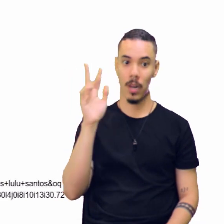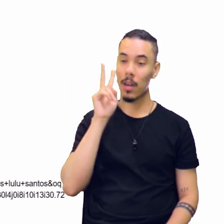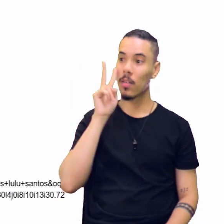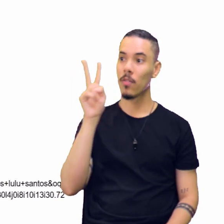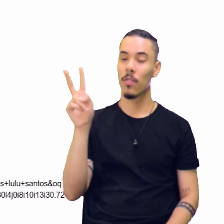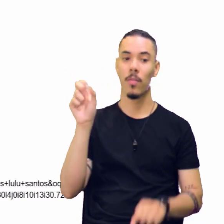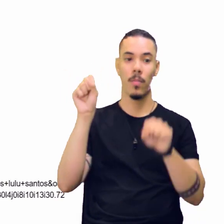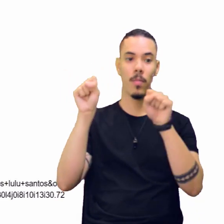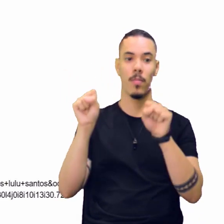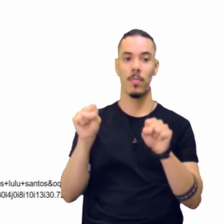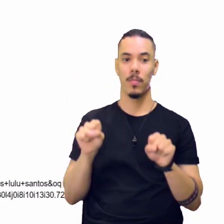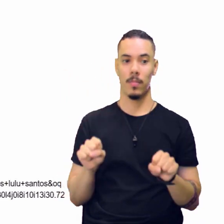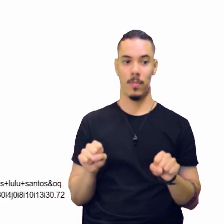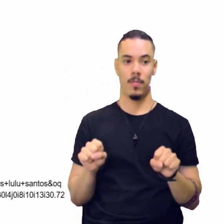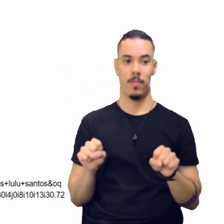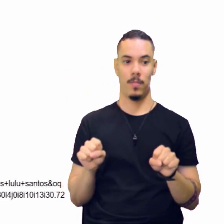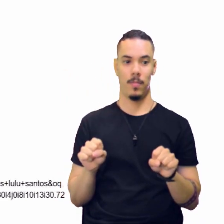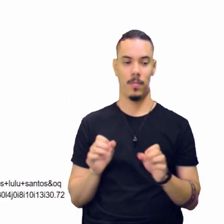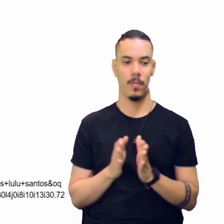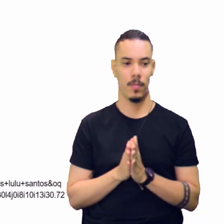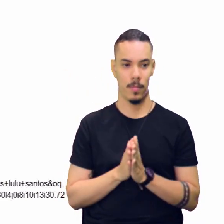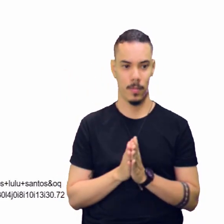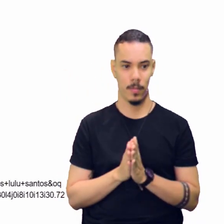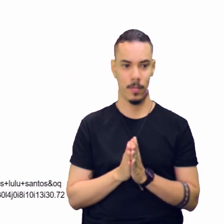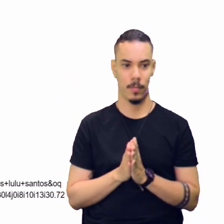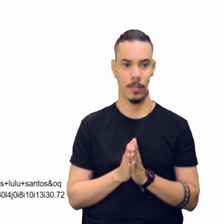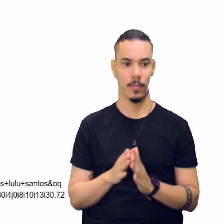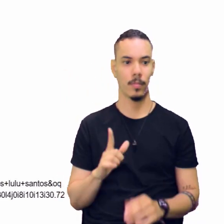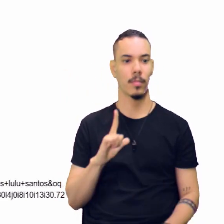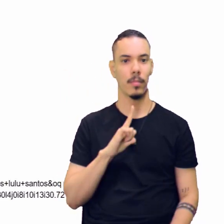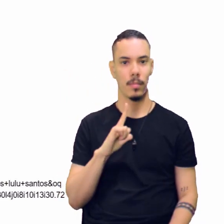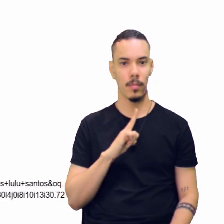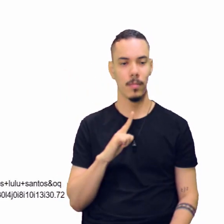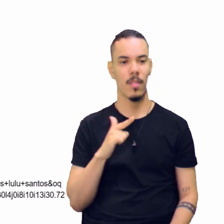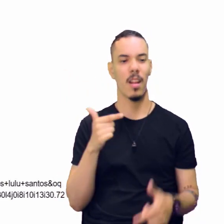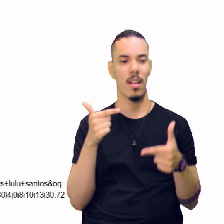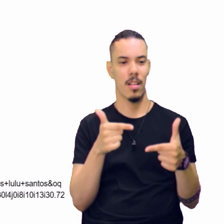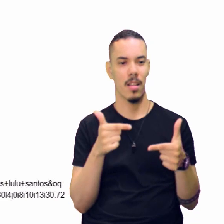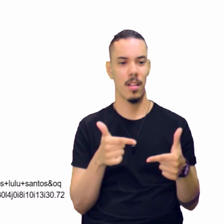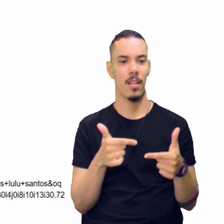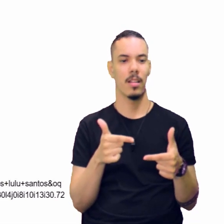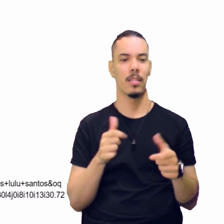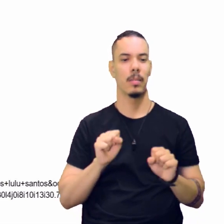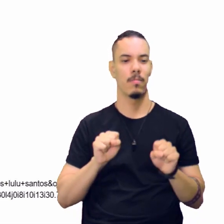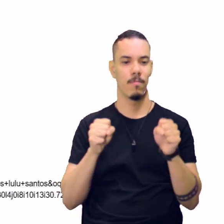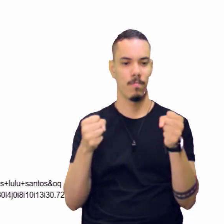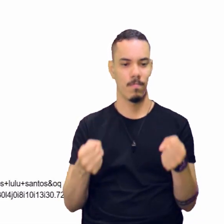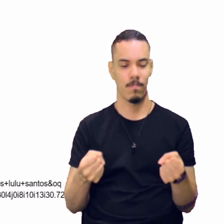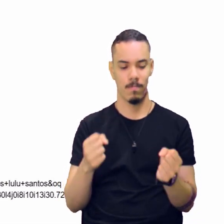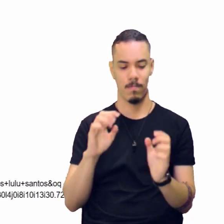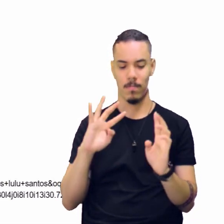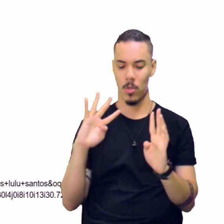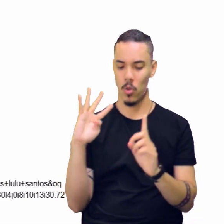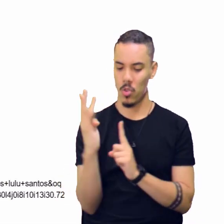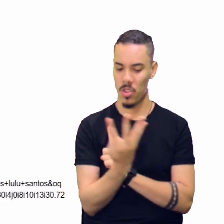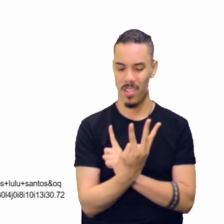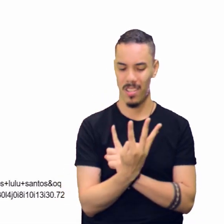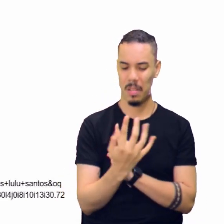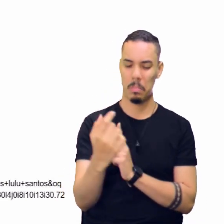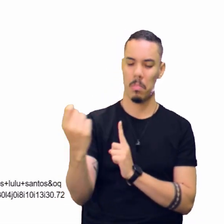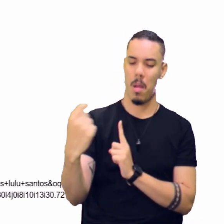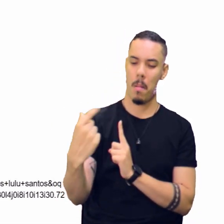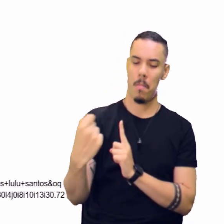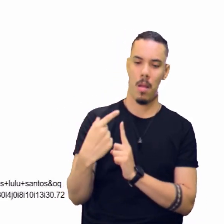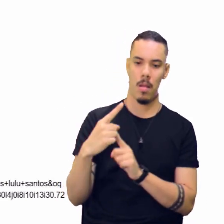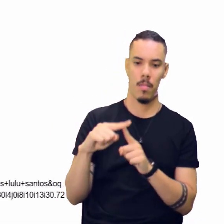vejo isso por cima de um muro de hipocrisia que insiste em me rodear. Eu